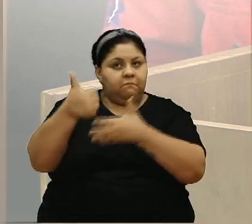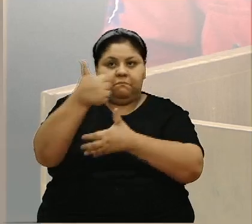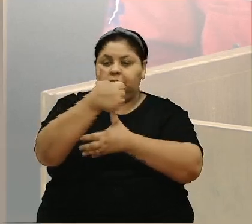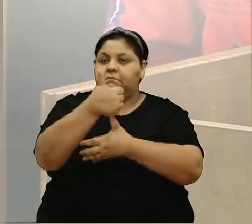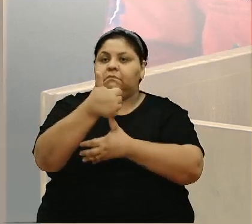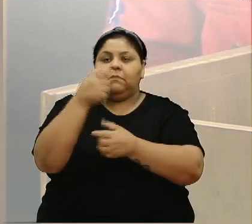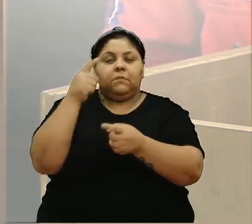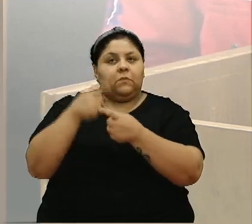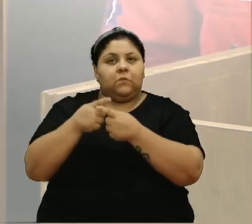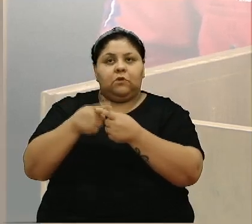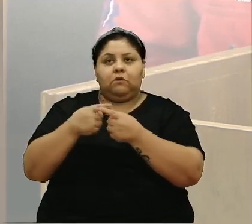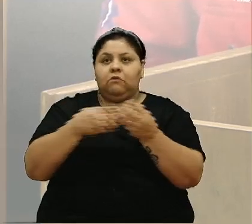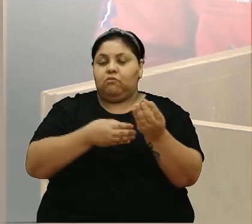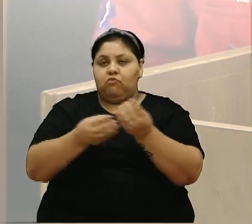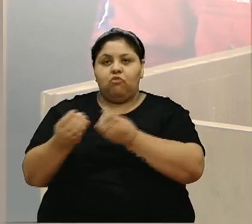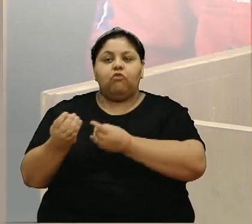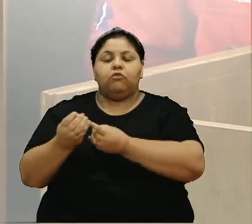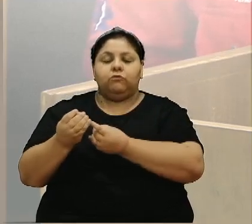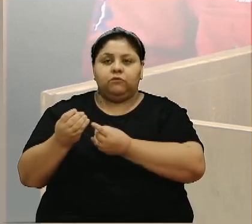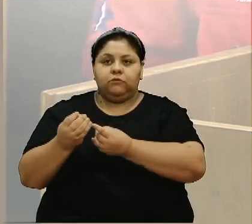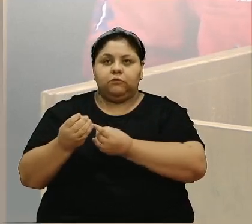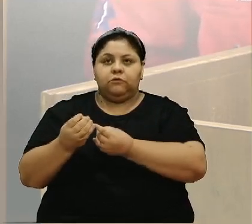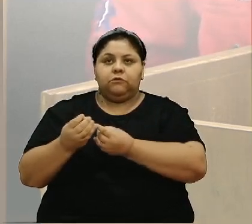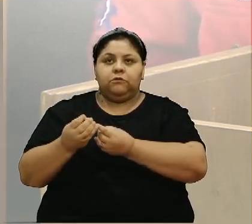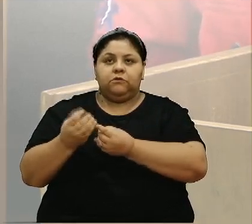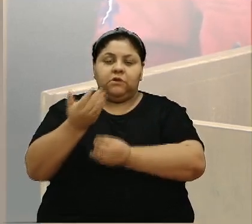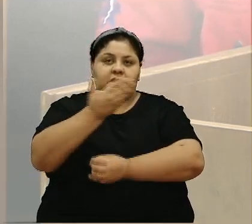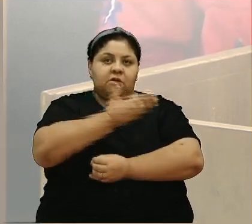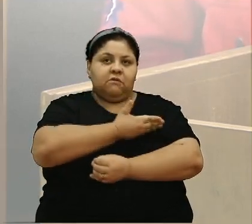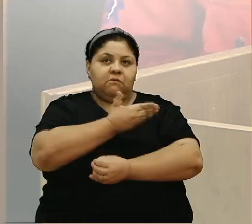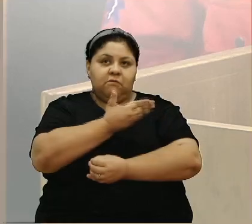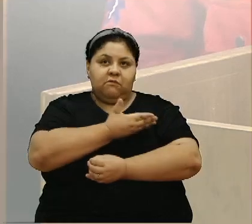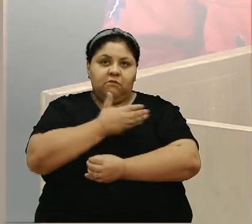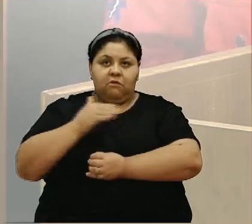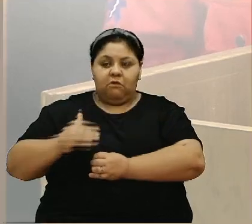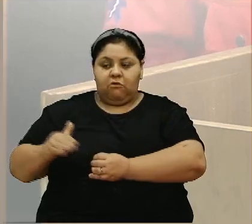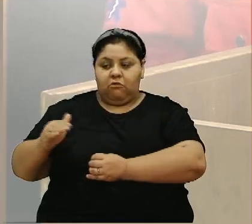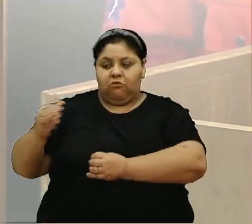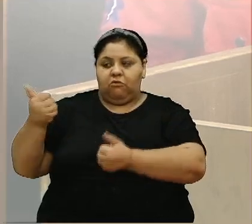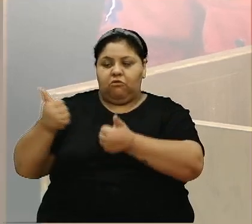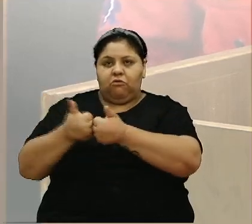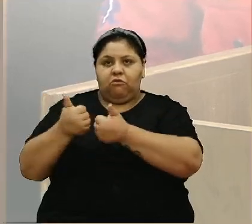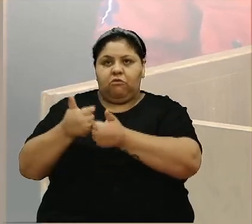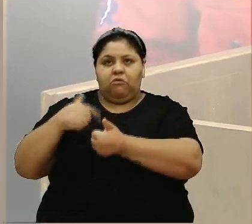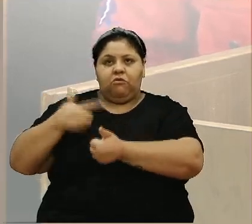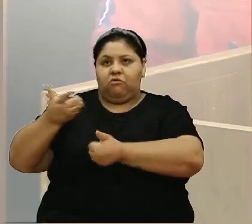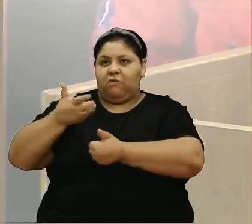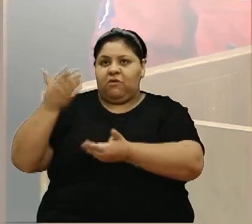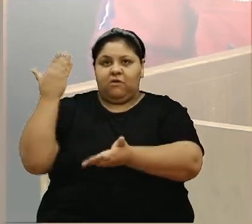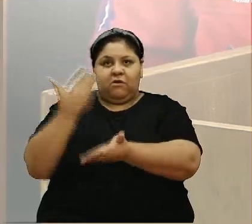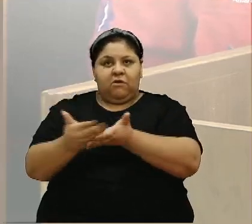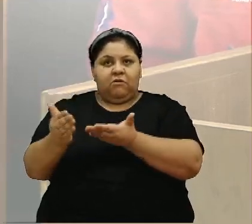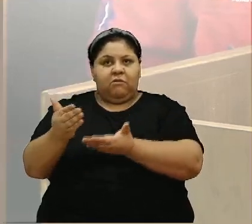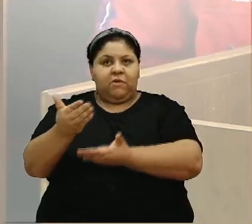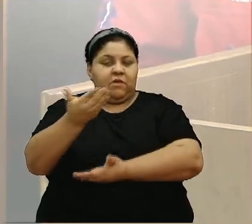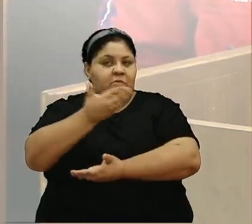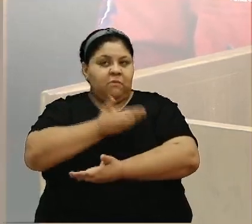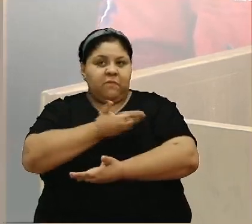Porque, além de tudo, muitos aí somos amigos e criados junto. Então, eu não quero perder um amigo meu dentro de uma